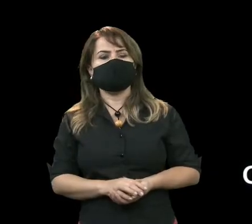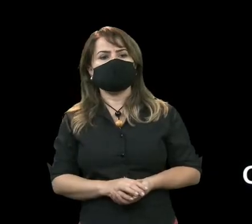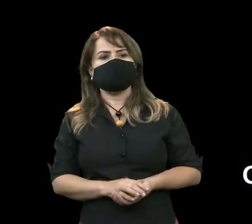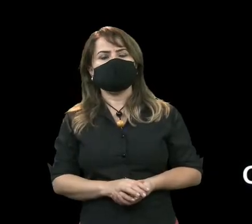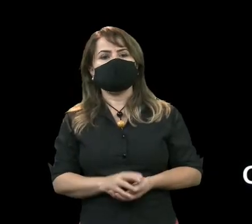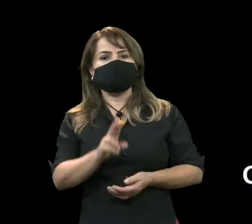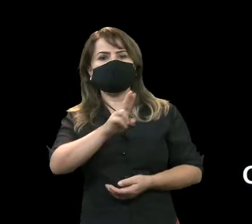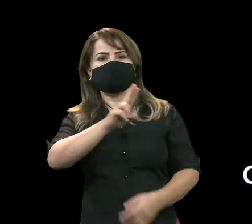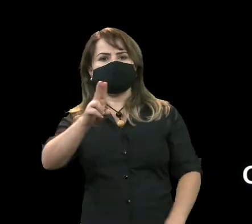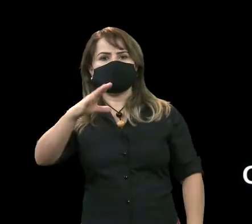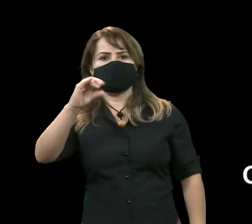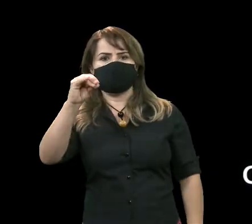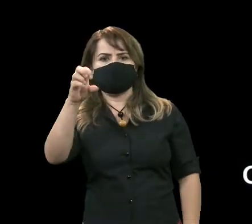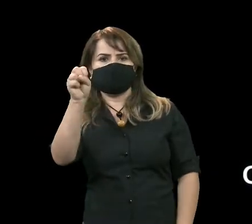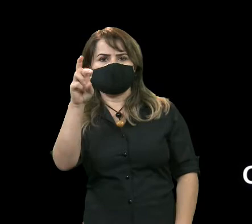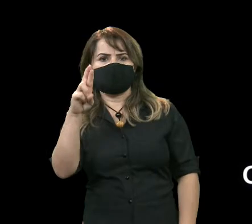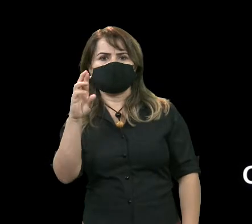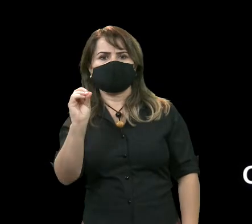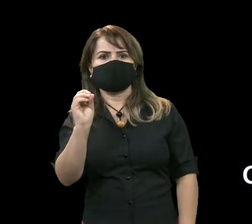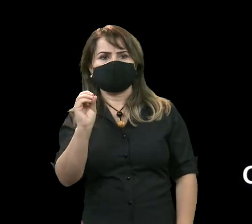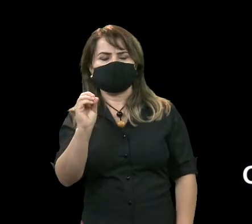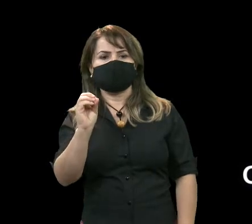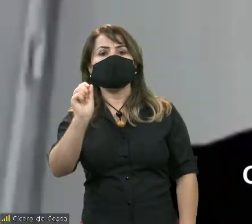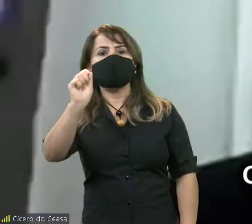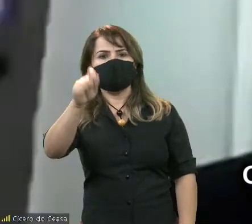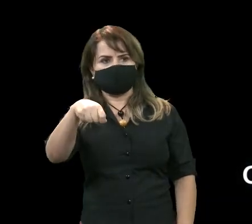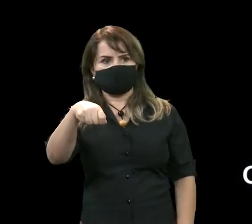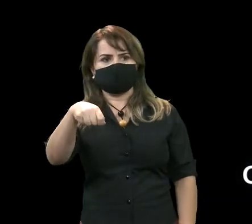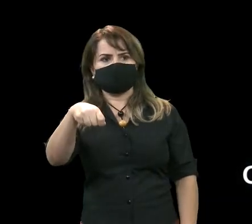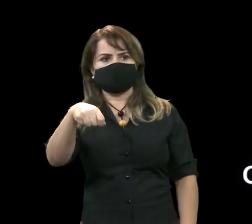Vereador Cícero do Ceasa. Sim.